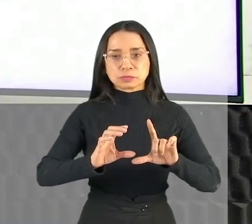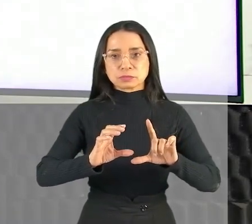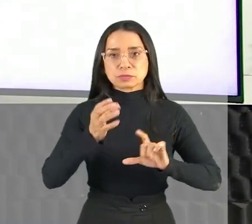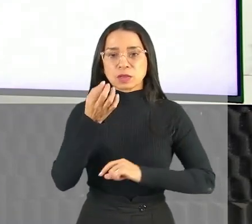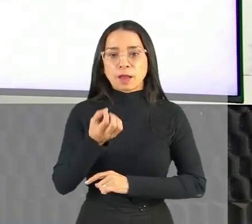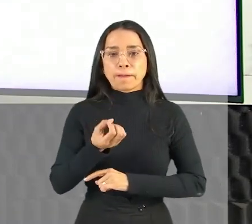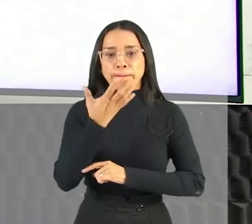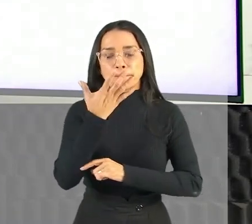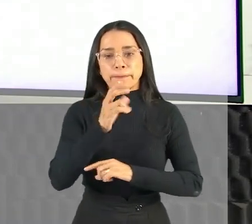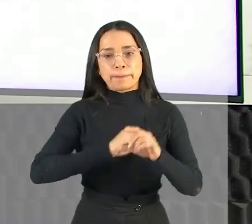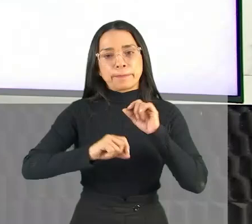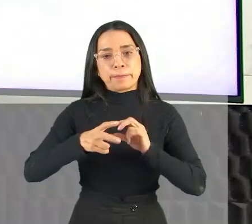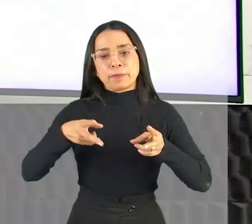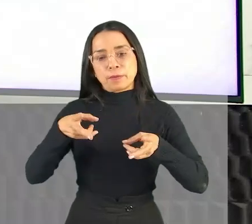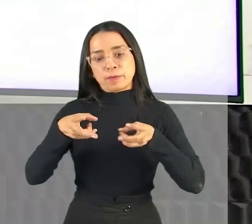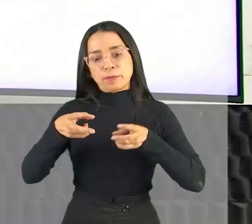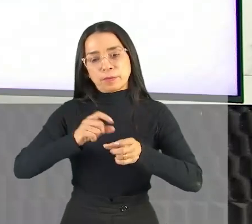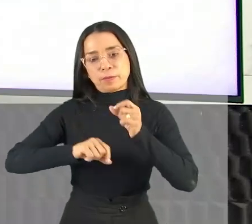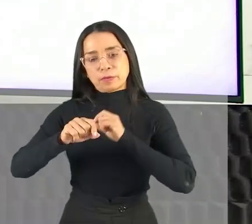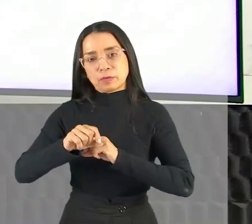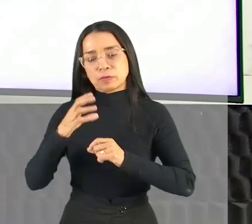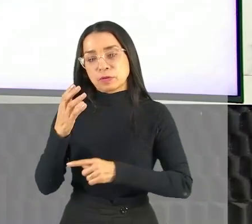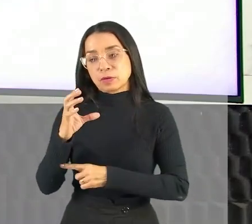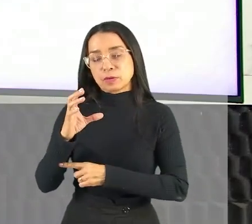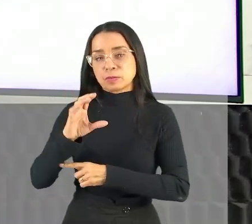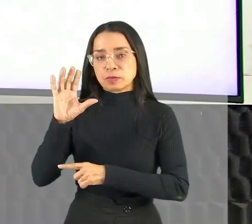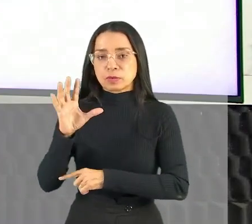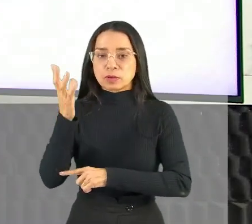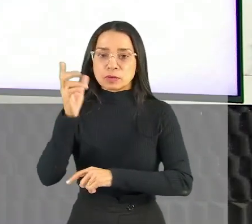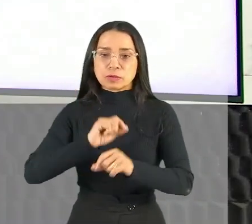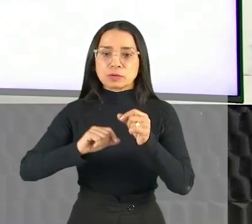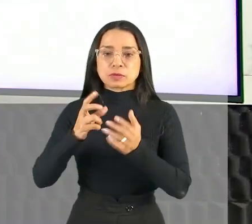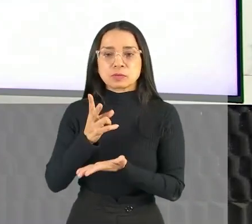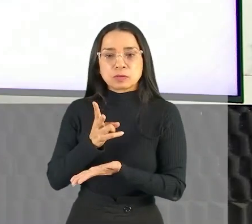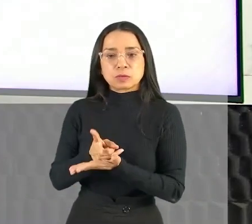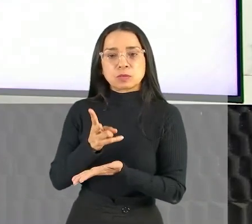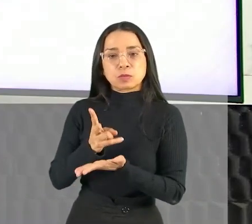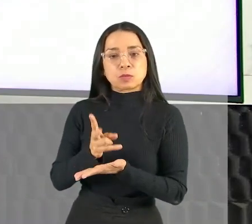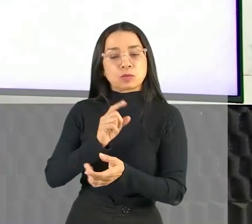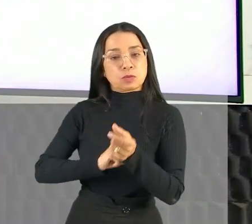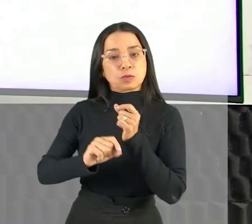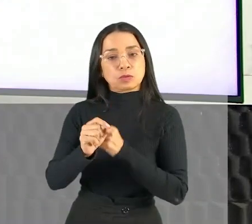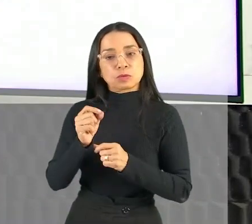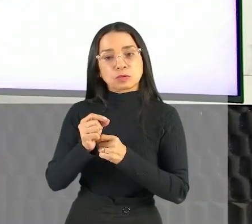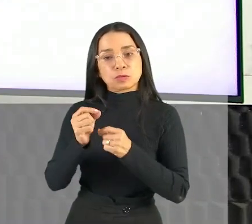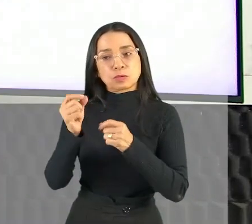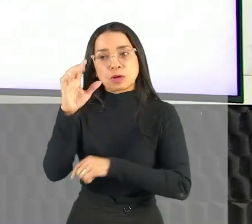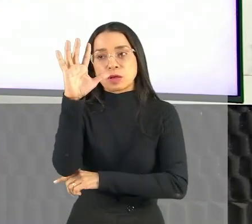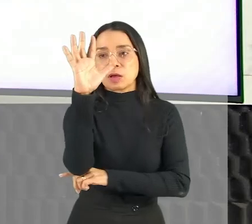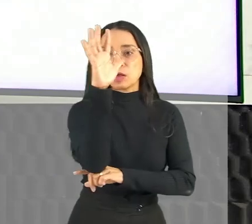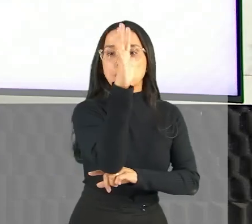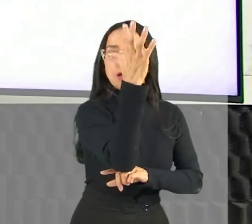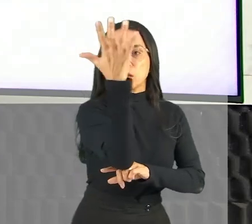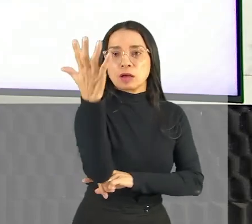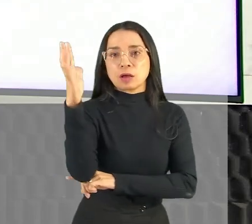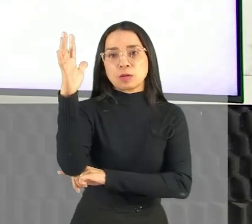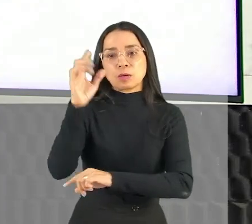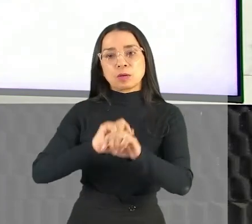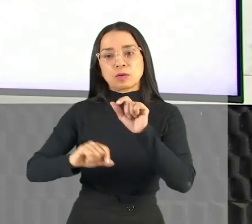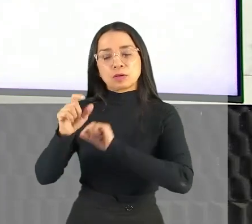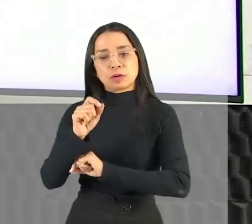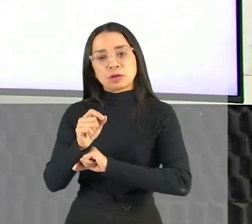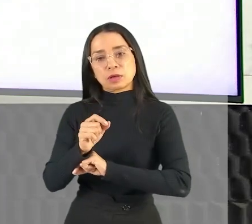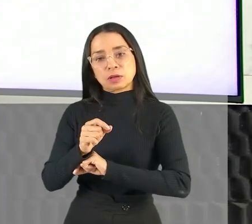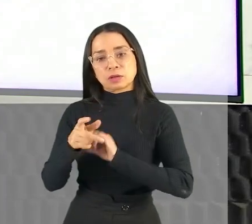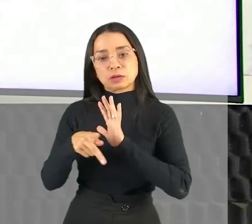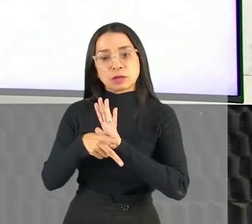bom, o sequestro de carbono vai estar acontecendo, né, quando se mantém a floresta nativa intacta. Porém, a